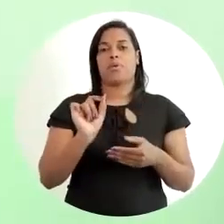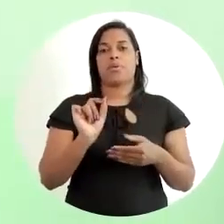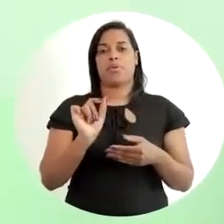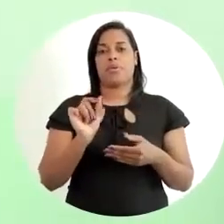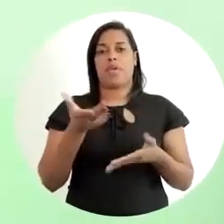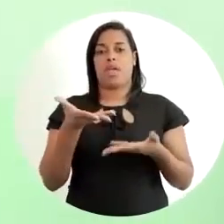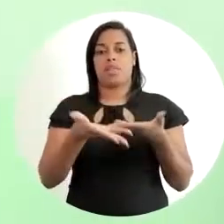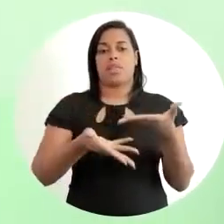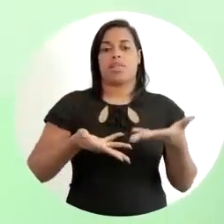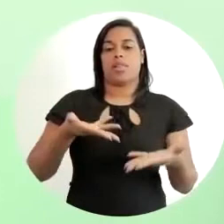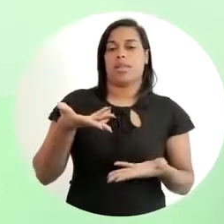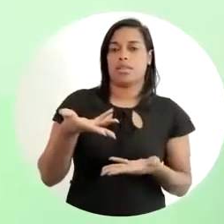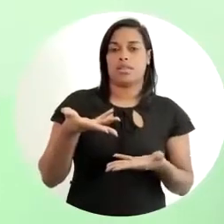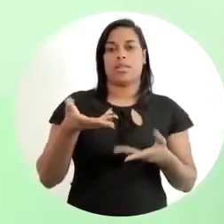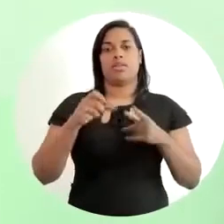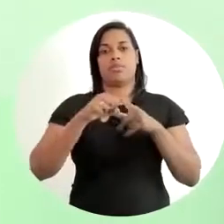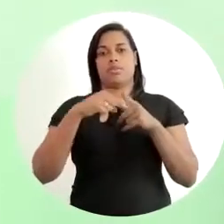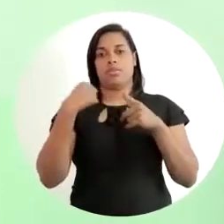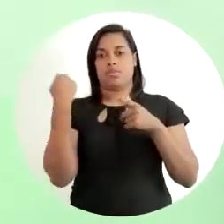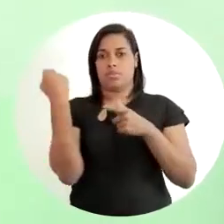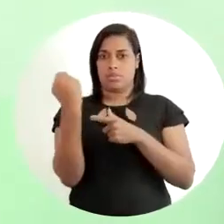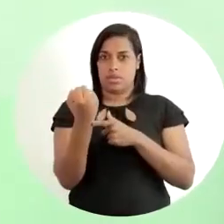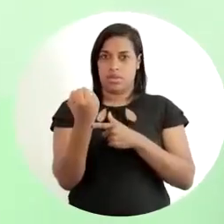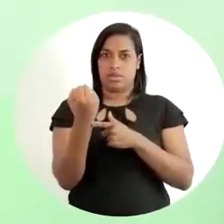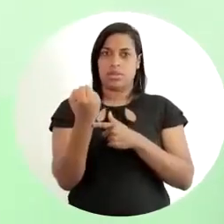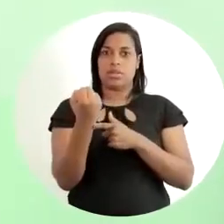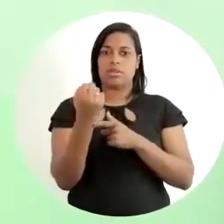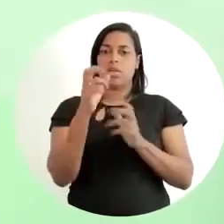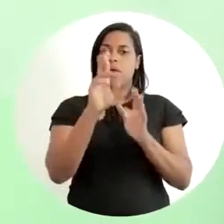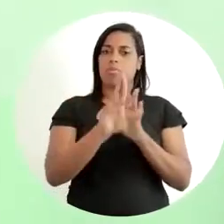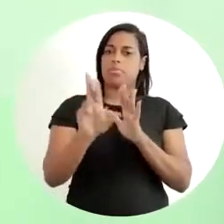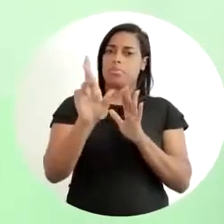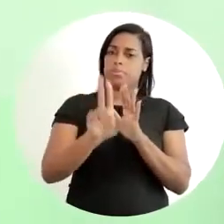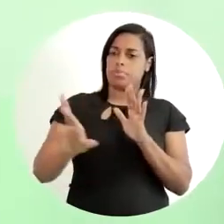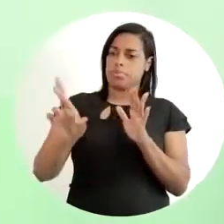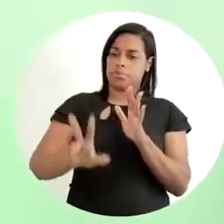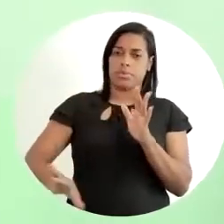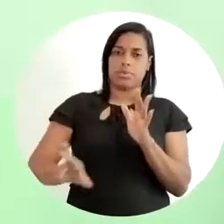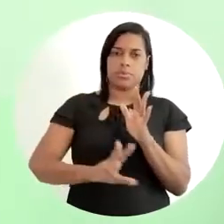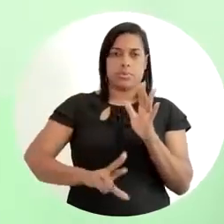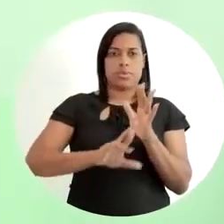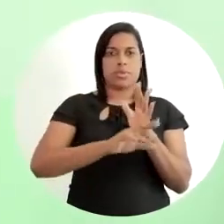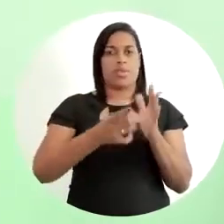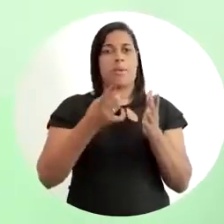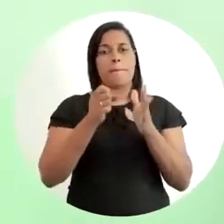foco estará em atender as camadas mais